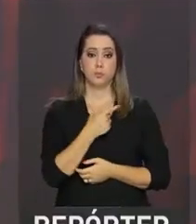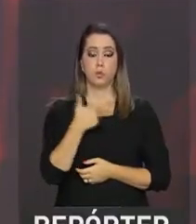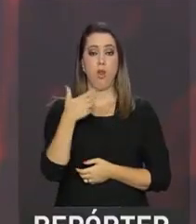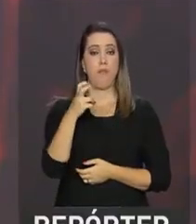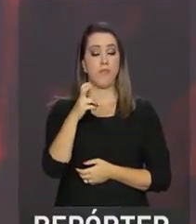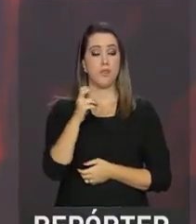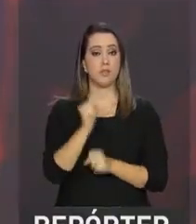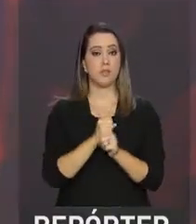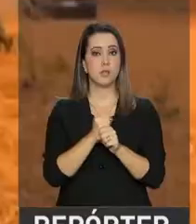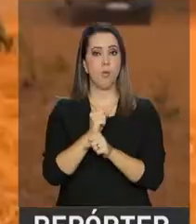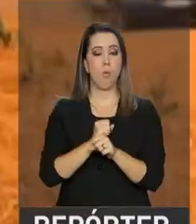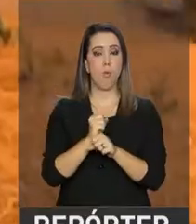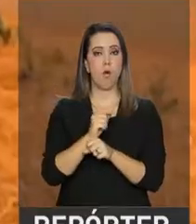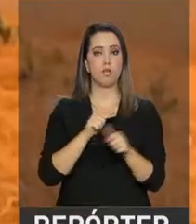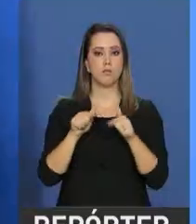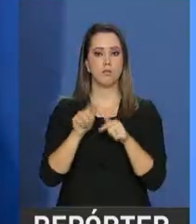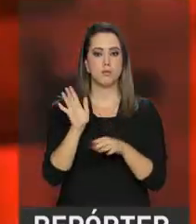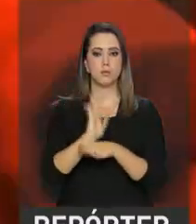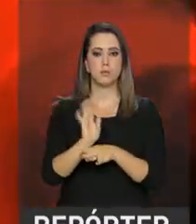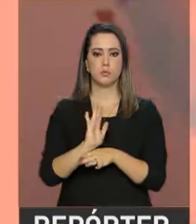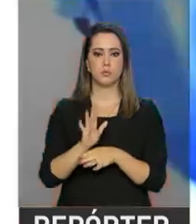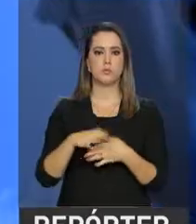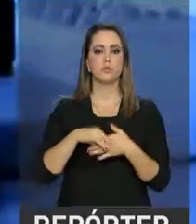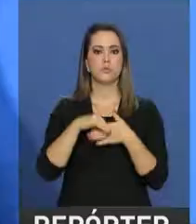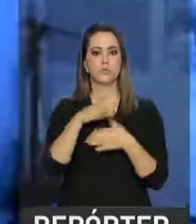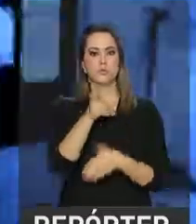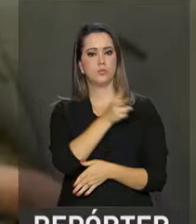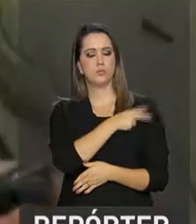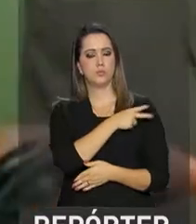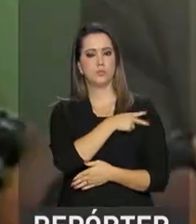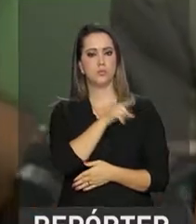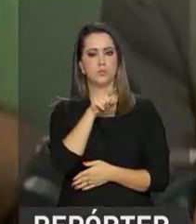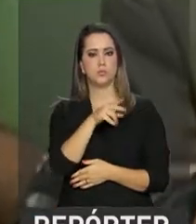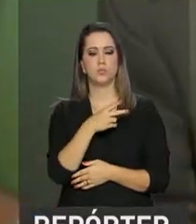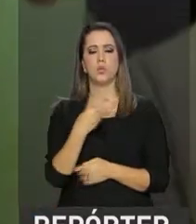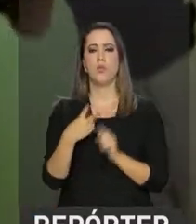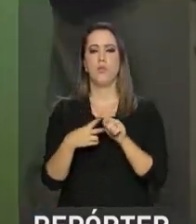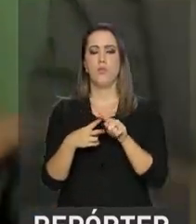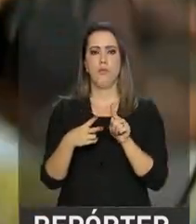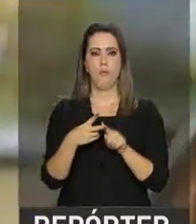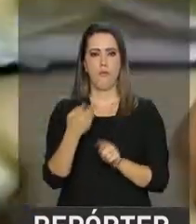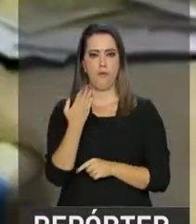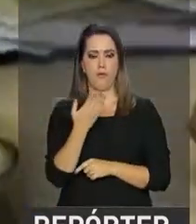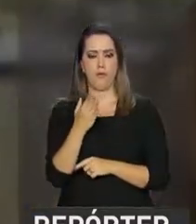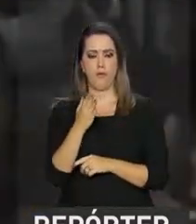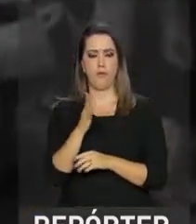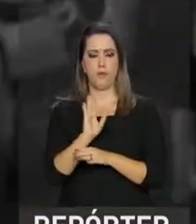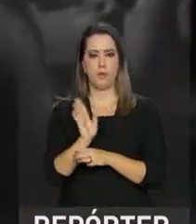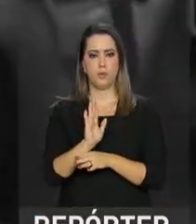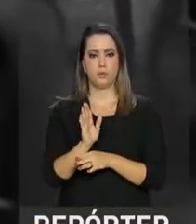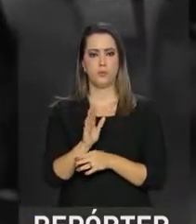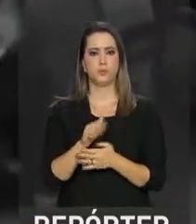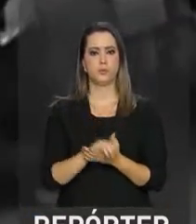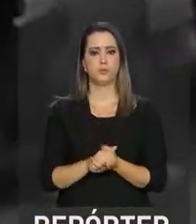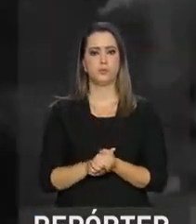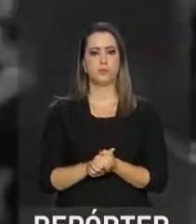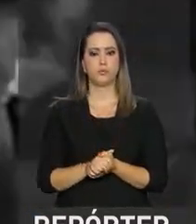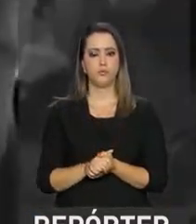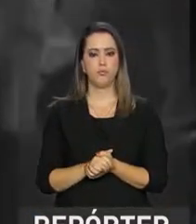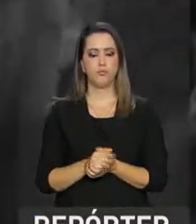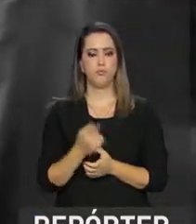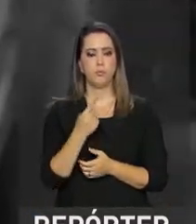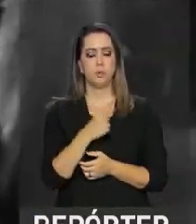25 anos com o cinema ela dirigiu os filmes um assalto de fé um consumo que é bom para não pecar no gorro e enciclopédia do